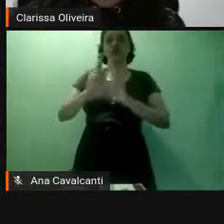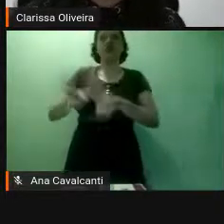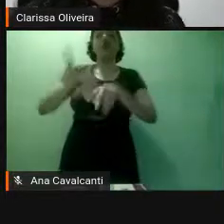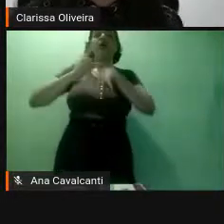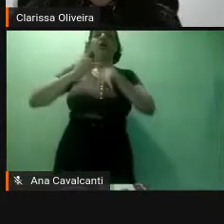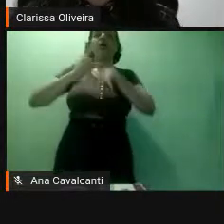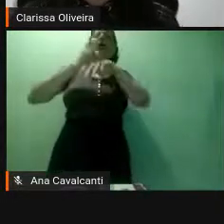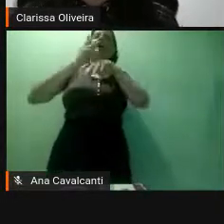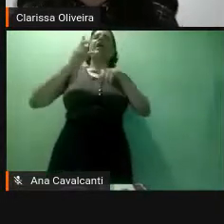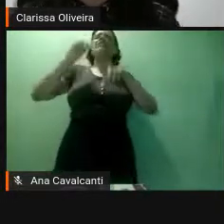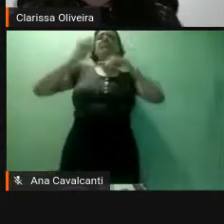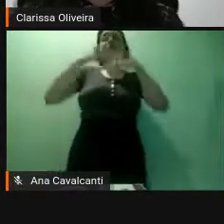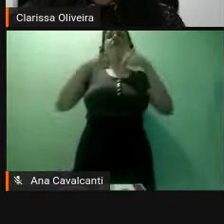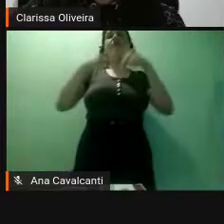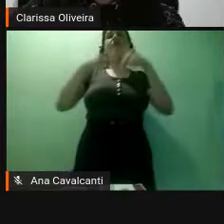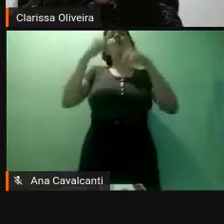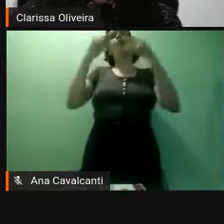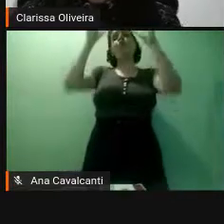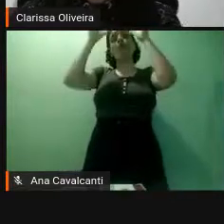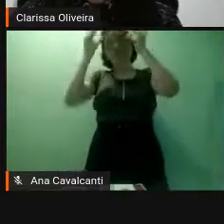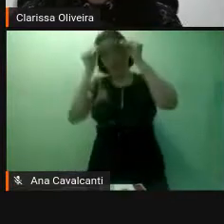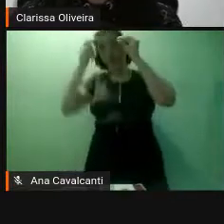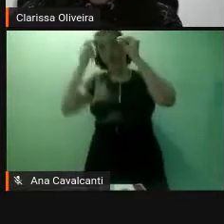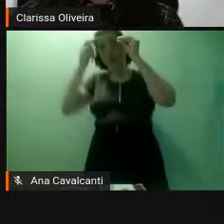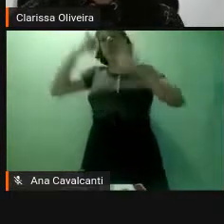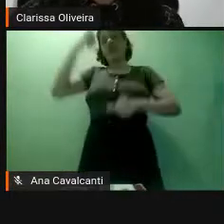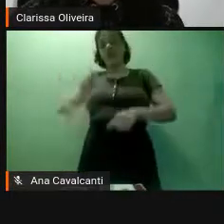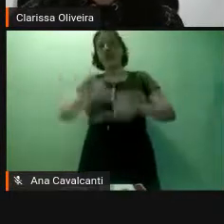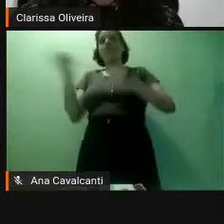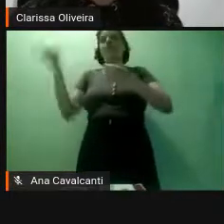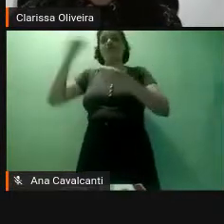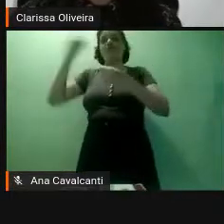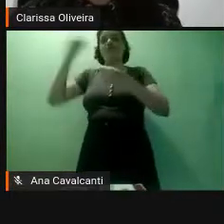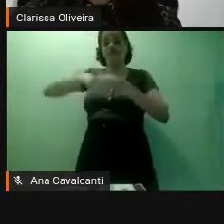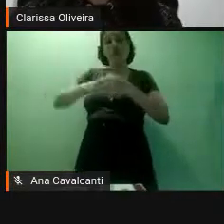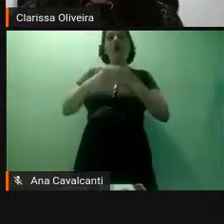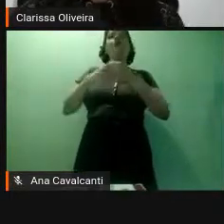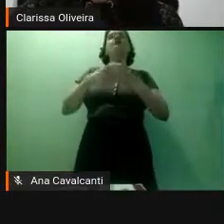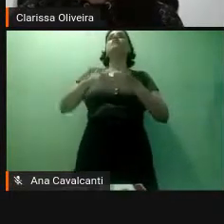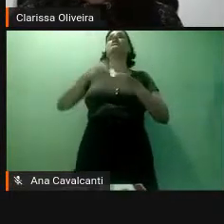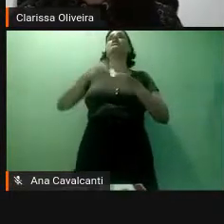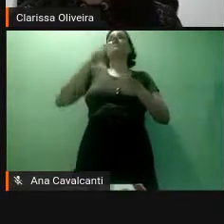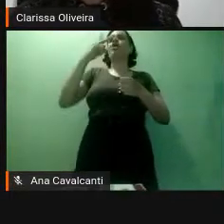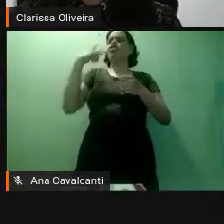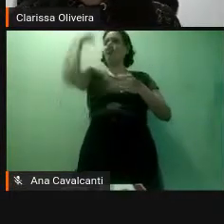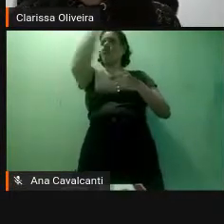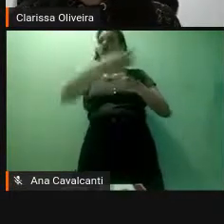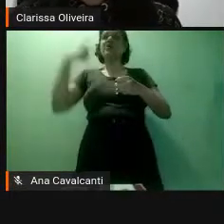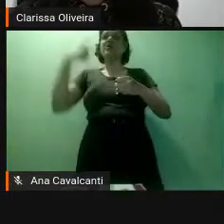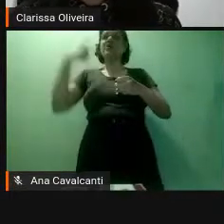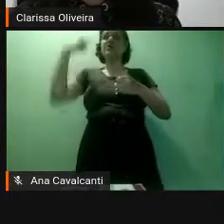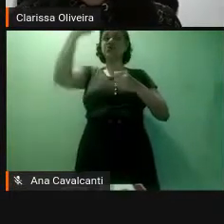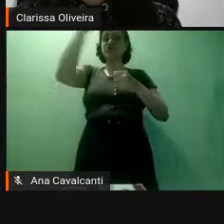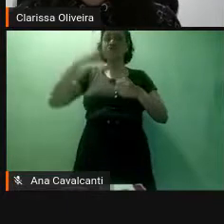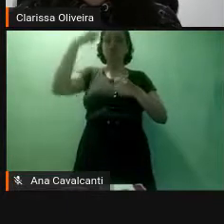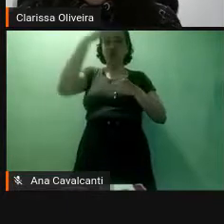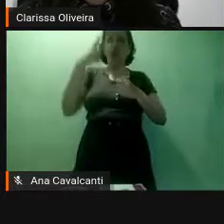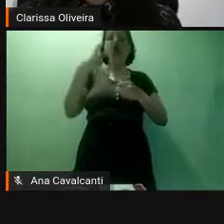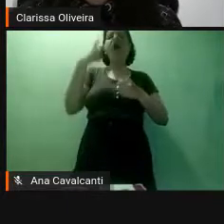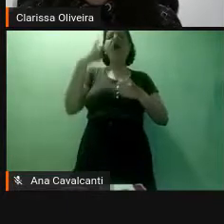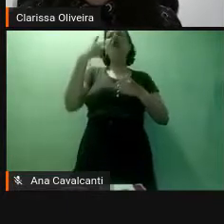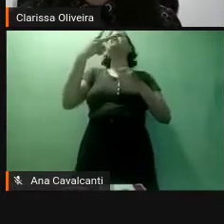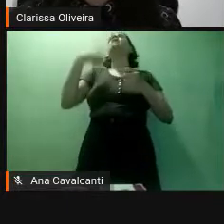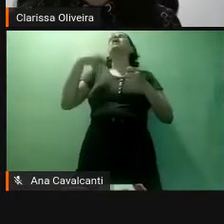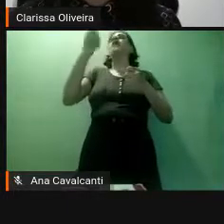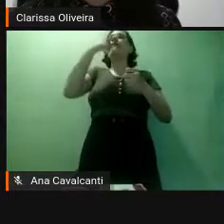aliviada, mas ela continua. E é algo que, depois de 2 horas, que vai sumindo um pouco o efeito da medicação, essa